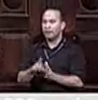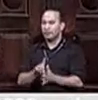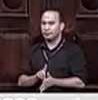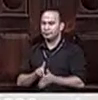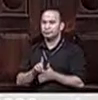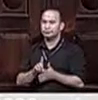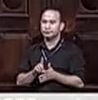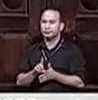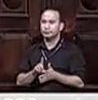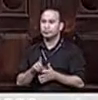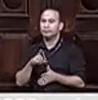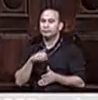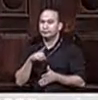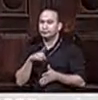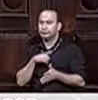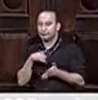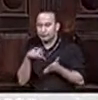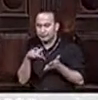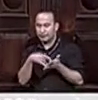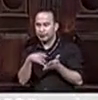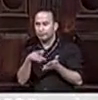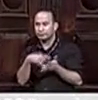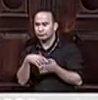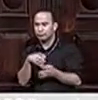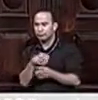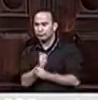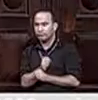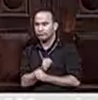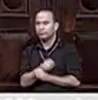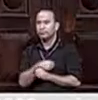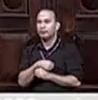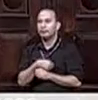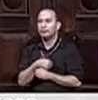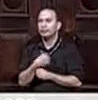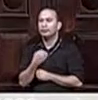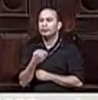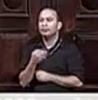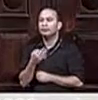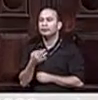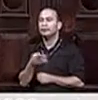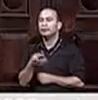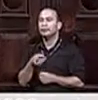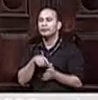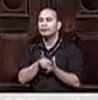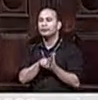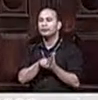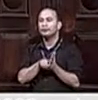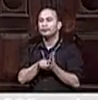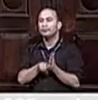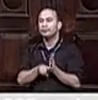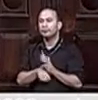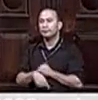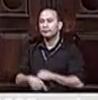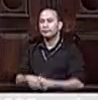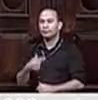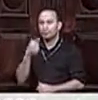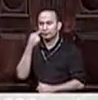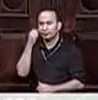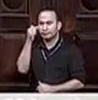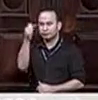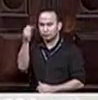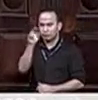tem que as contas passarem pela Comissão de Orçamento, composta de 7